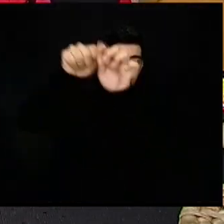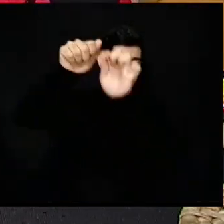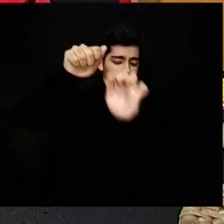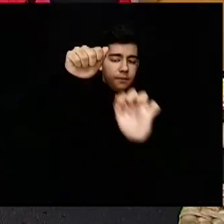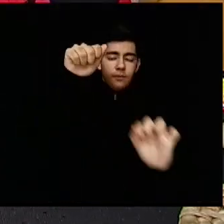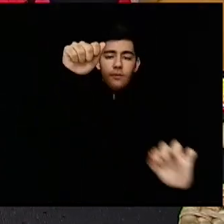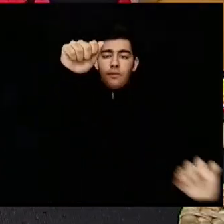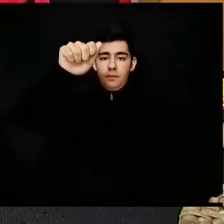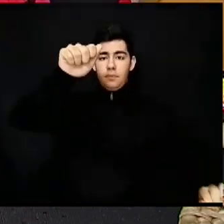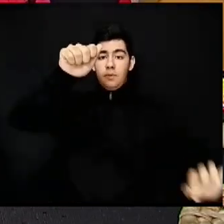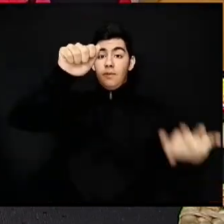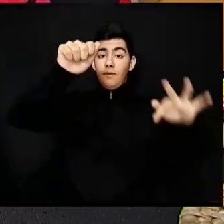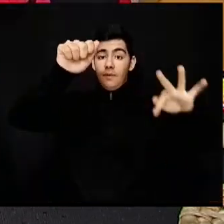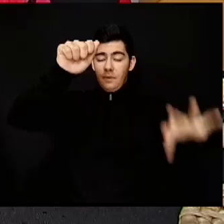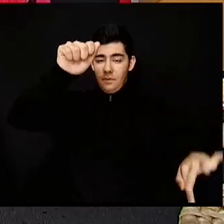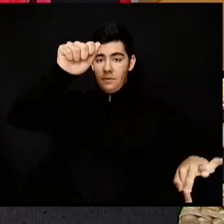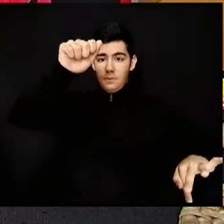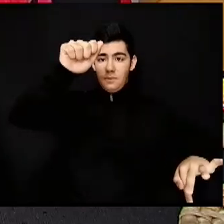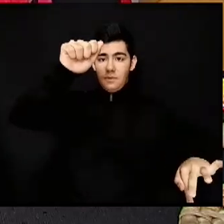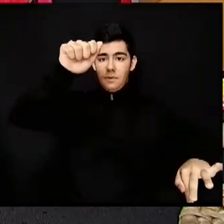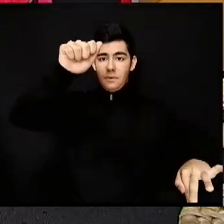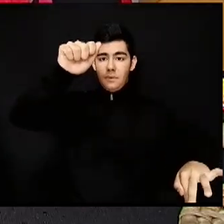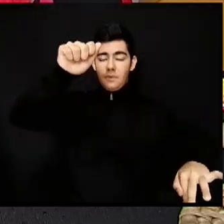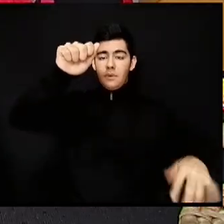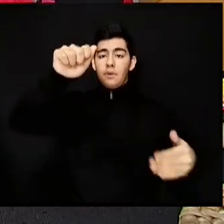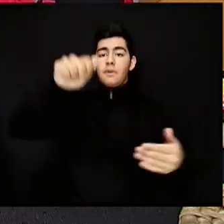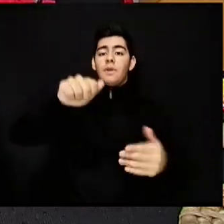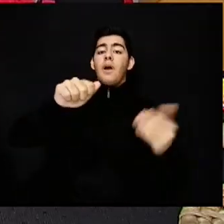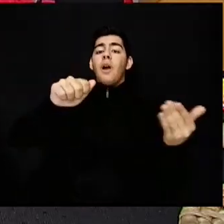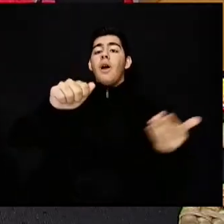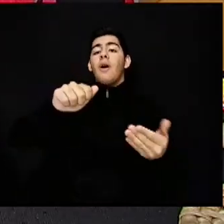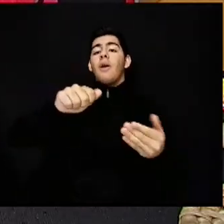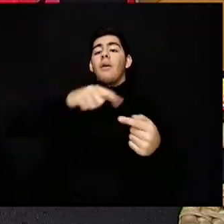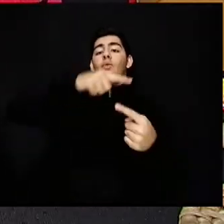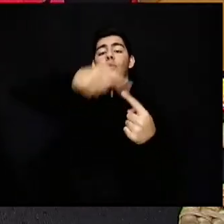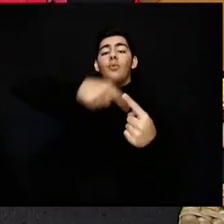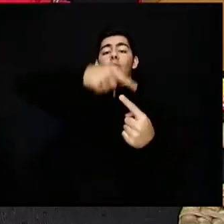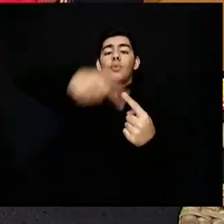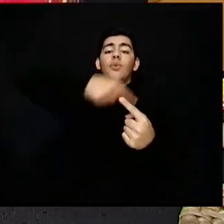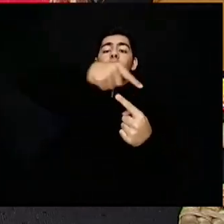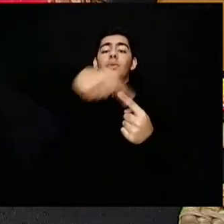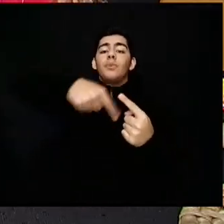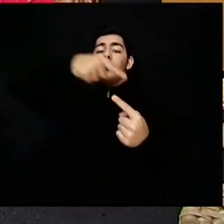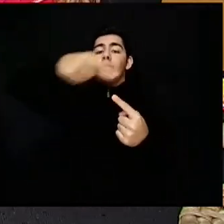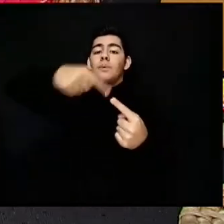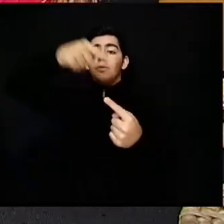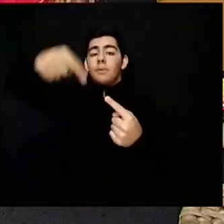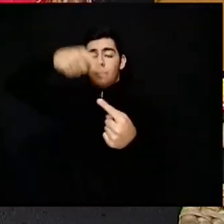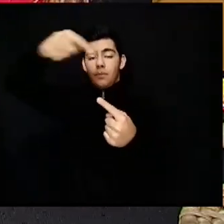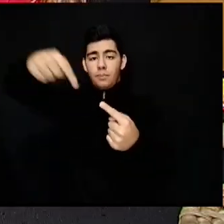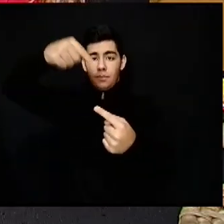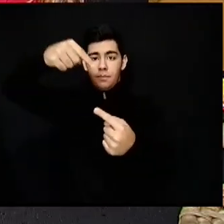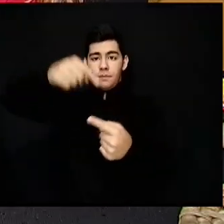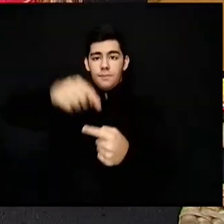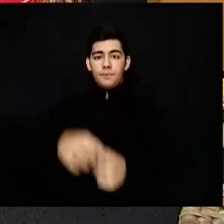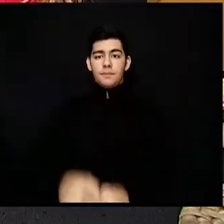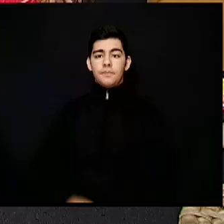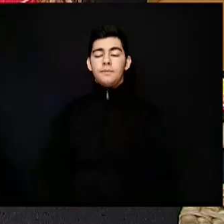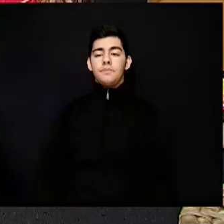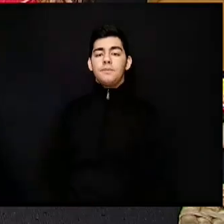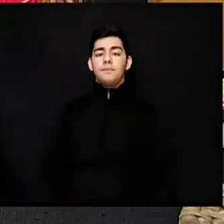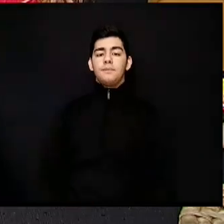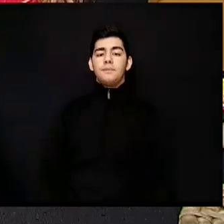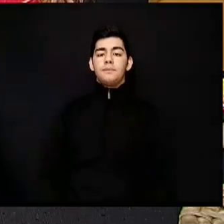Aí a gente vai virando porque ele pode ir dando uma viradinha. Mas isso é uma coisa que quando a gente coloca